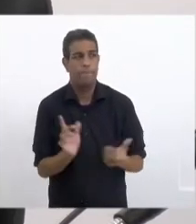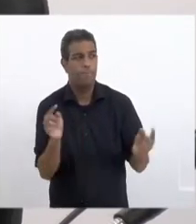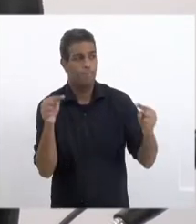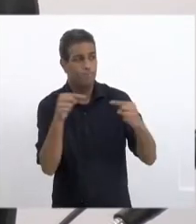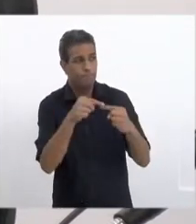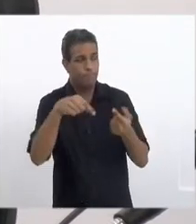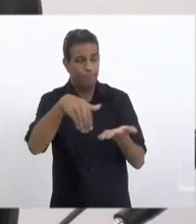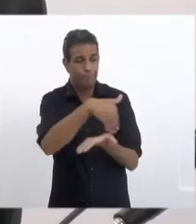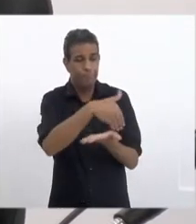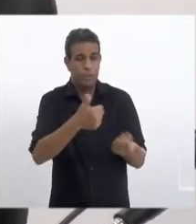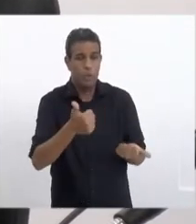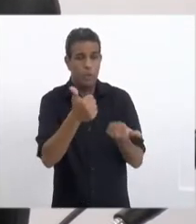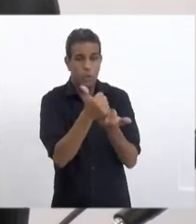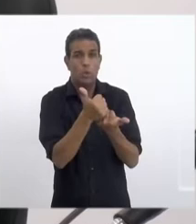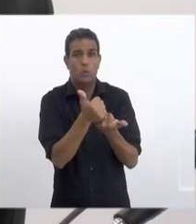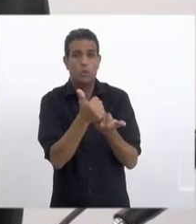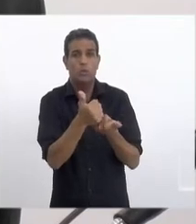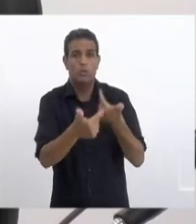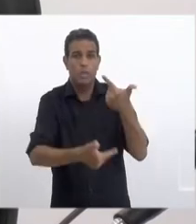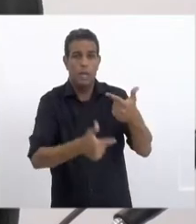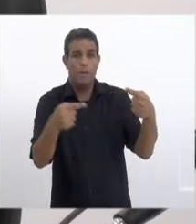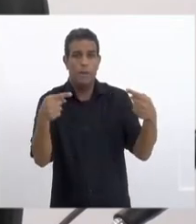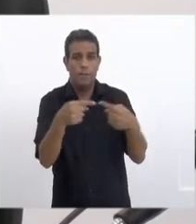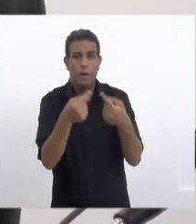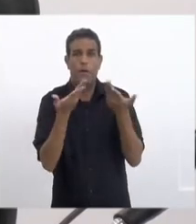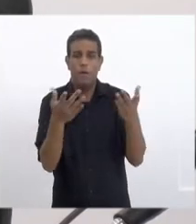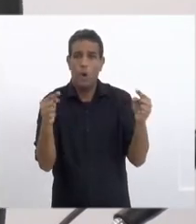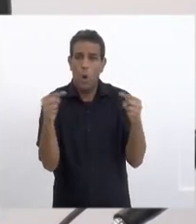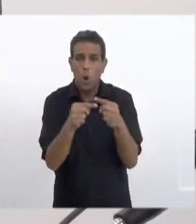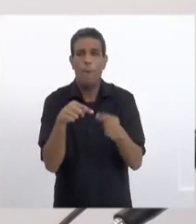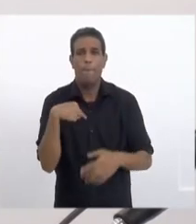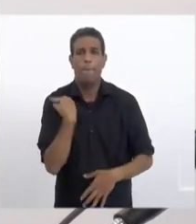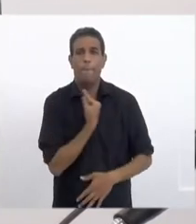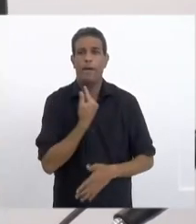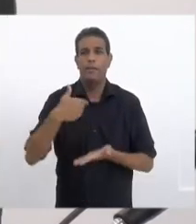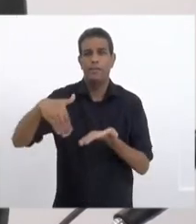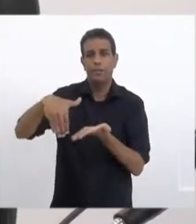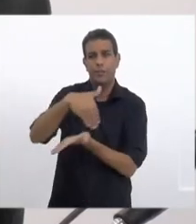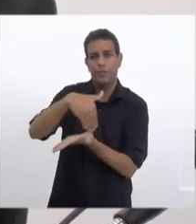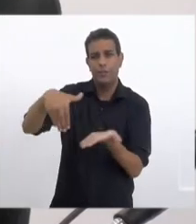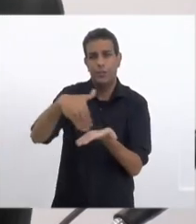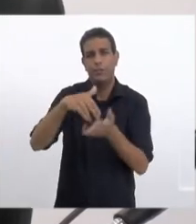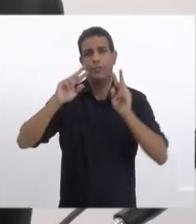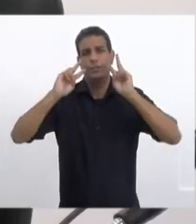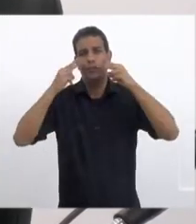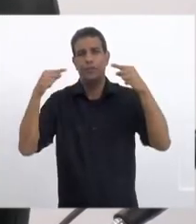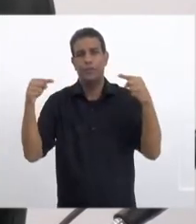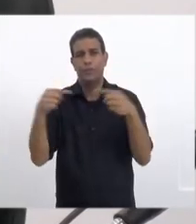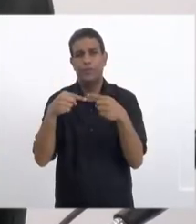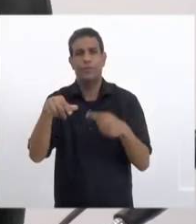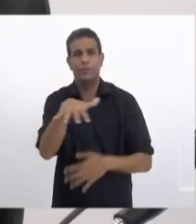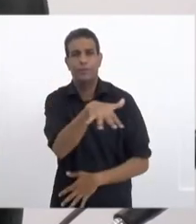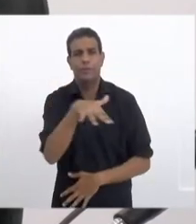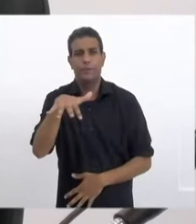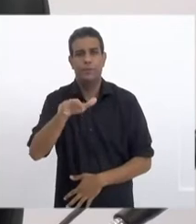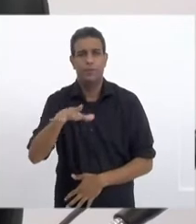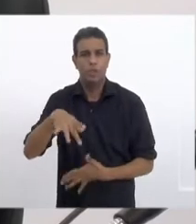diretamente ao gabinete do prefeito e à secretaria executiva do prefeito. Então, a gestão ela vem diretamente ligada ao